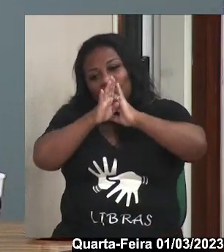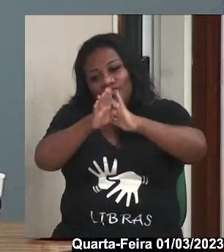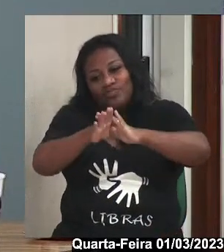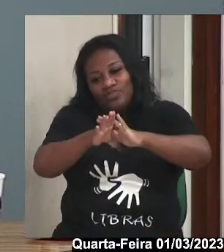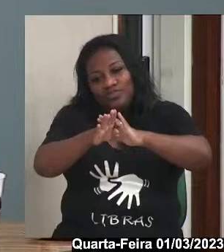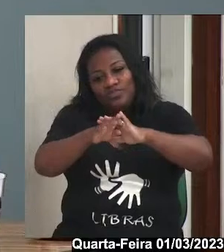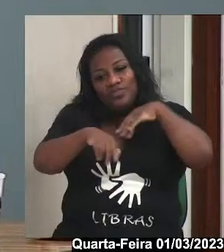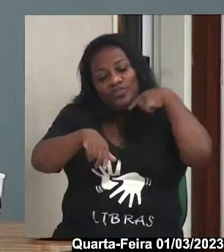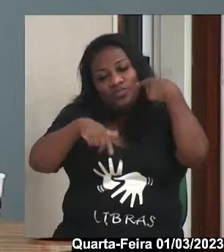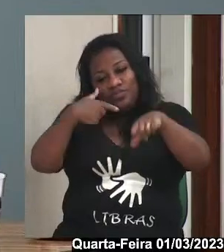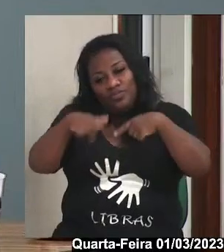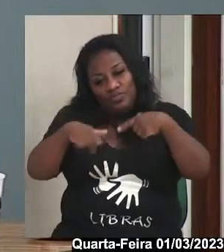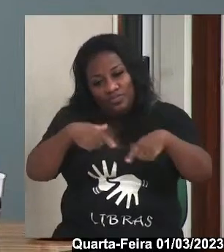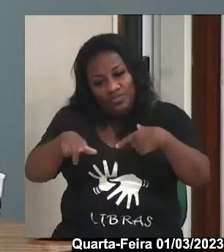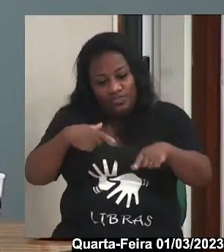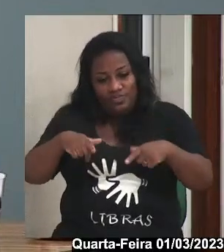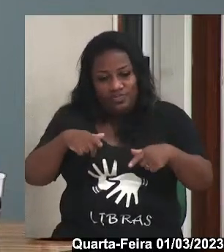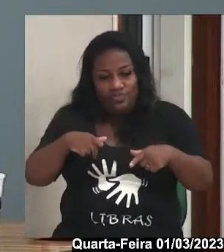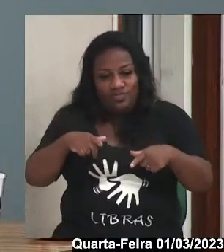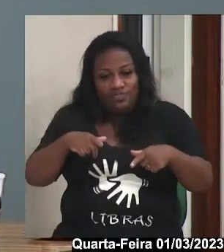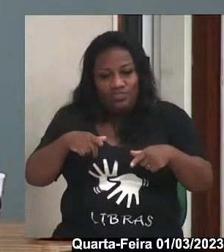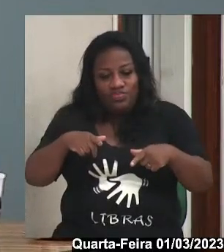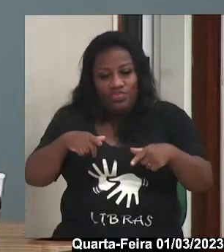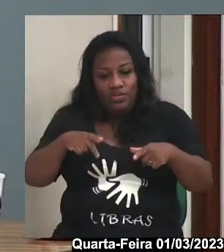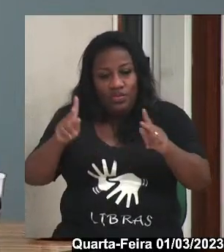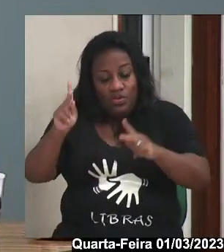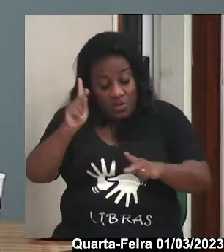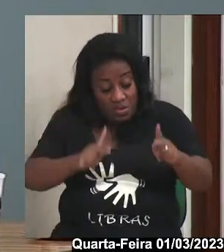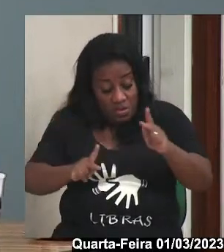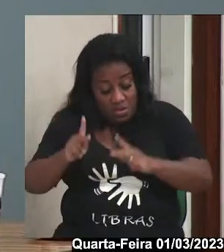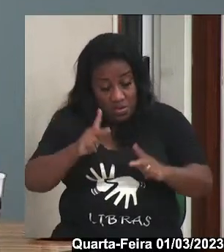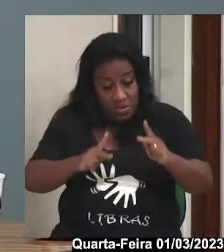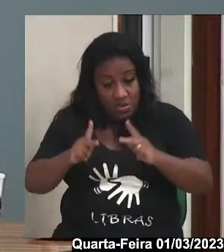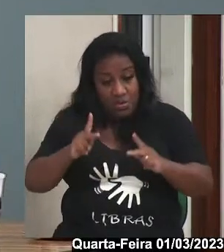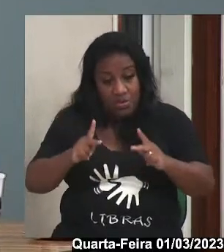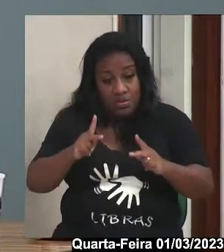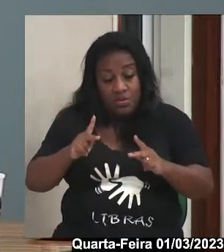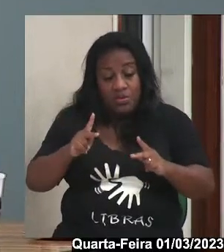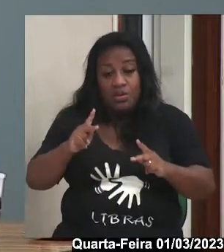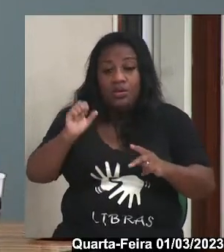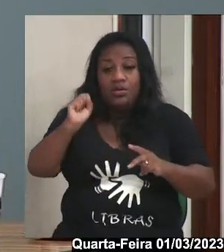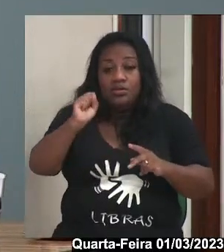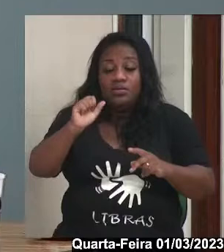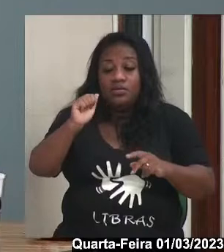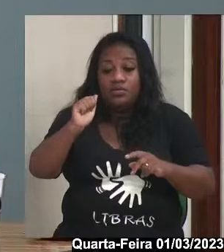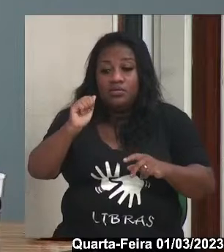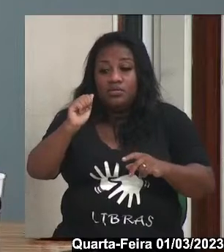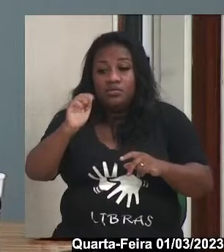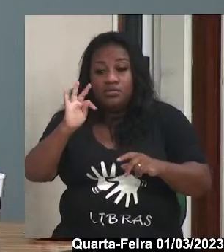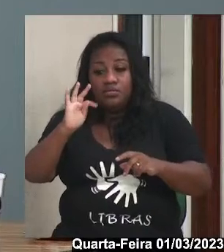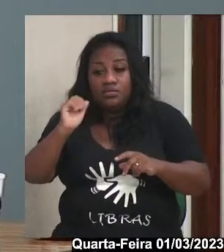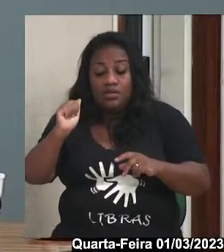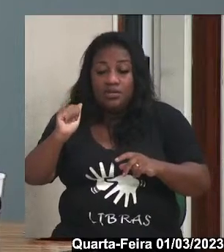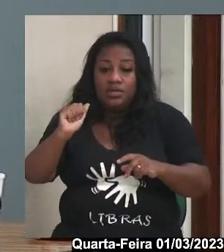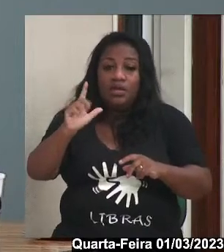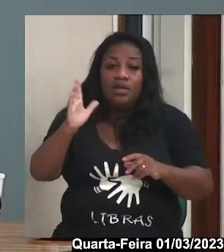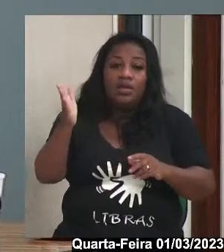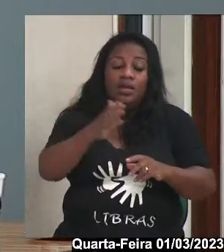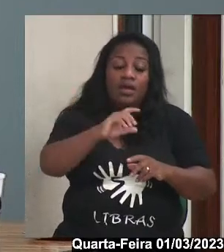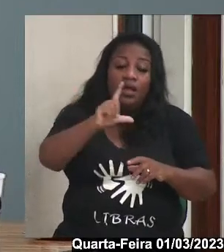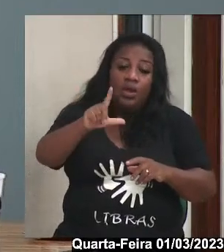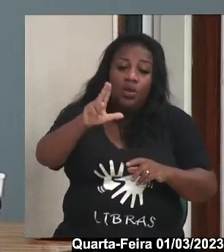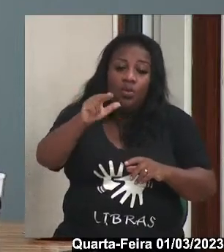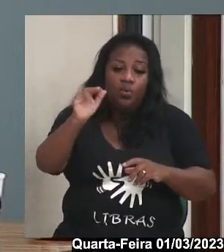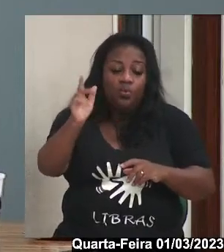essas ações que você faz ali com a comunidade do Santa Luzia. Portanto, peço o apoio dos nobres